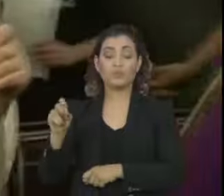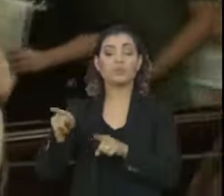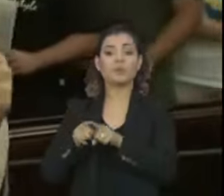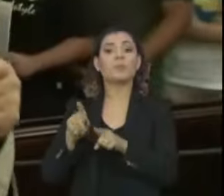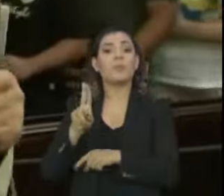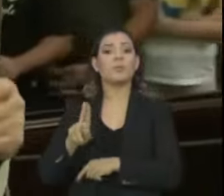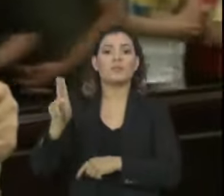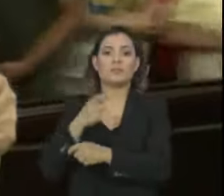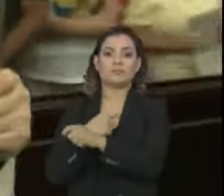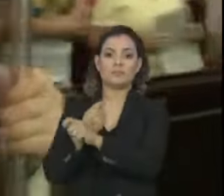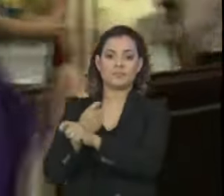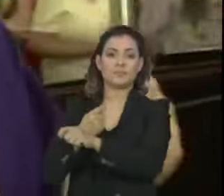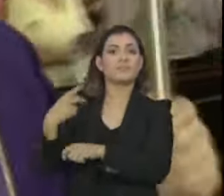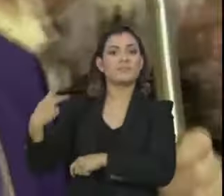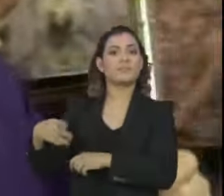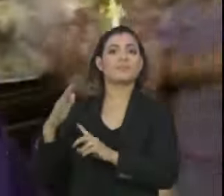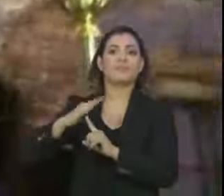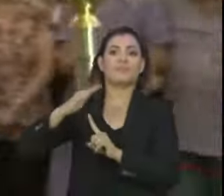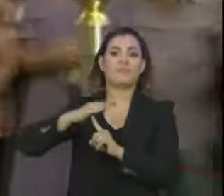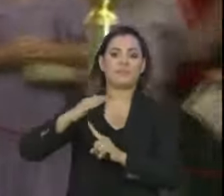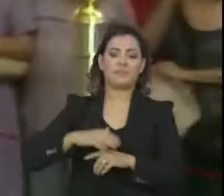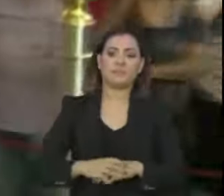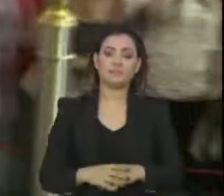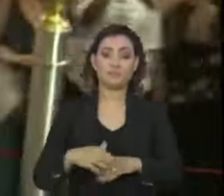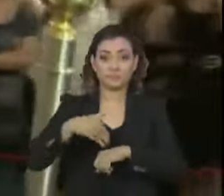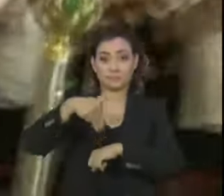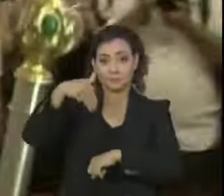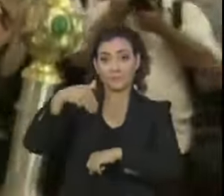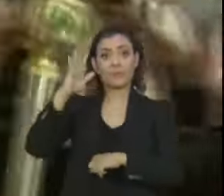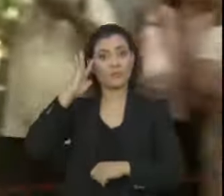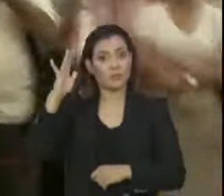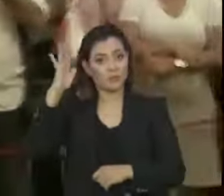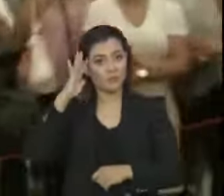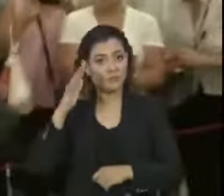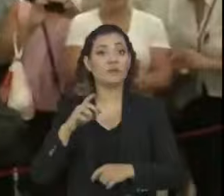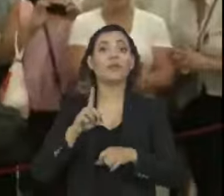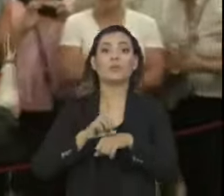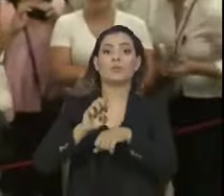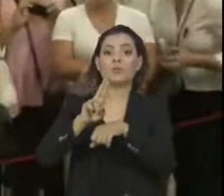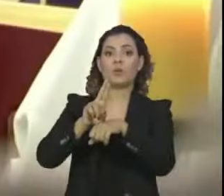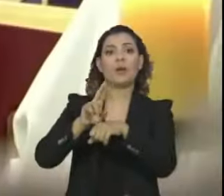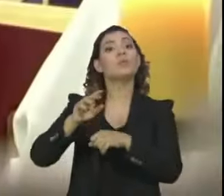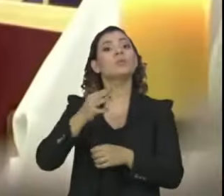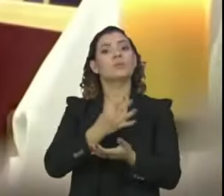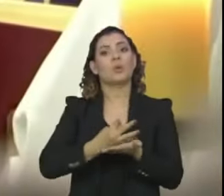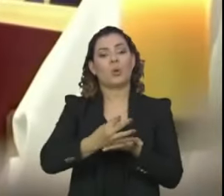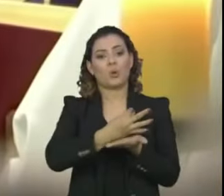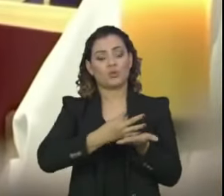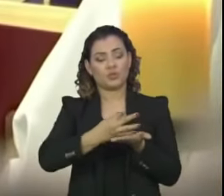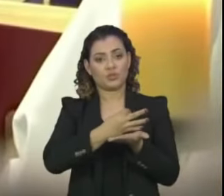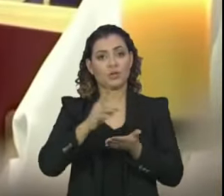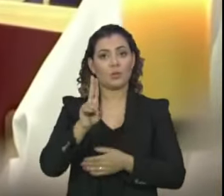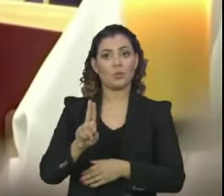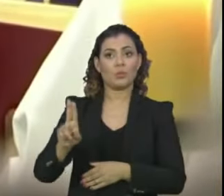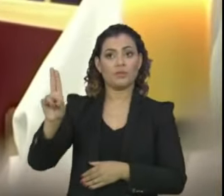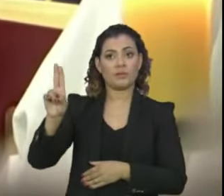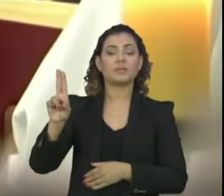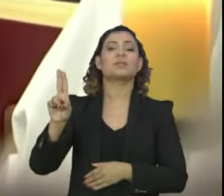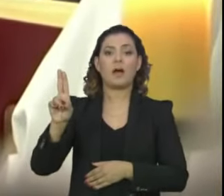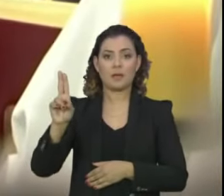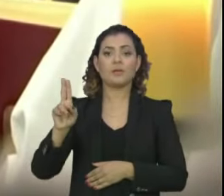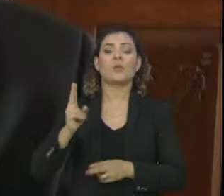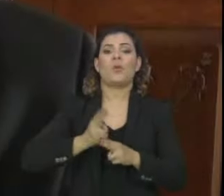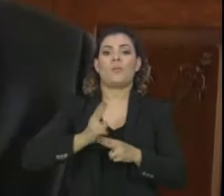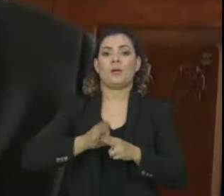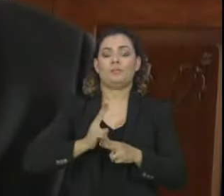pontifícia a cidade Católica do Paraná tem mestrado em filosofia e doutorado em Teologia pela Universidade gregoriana